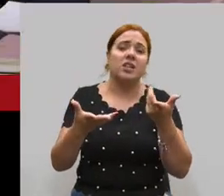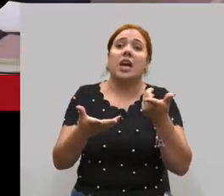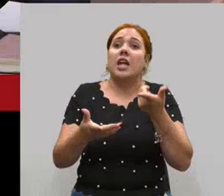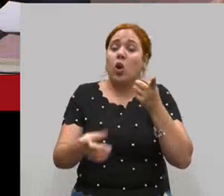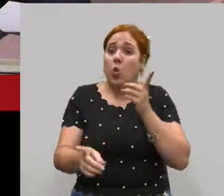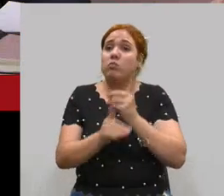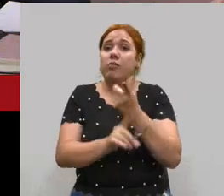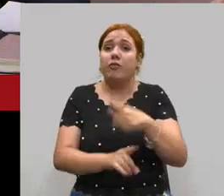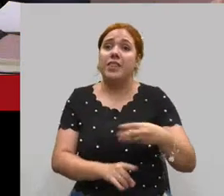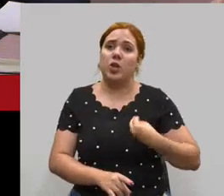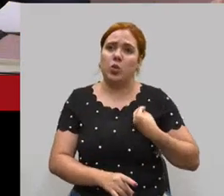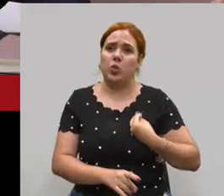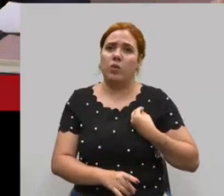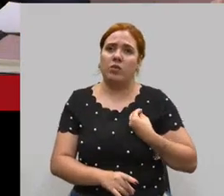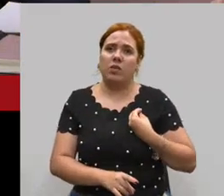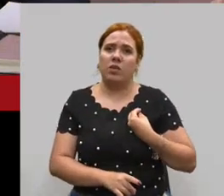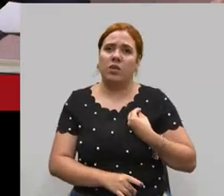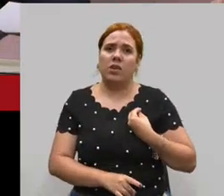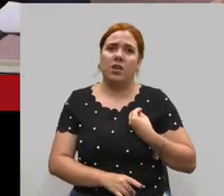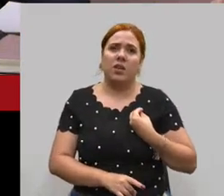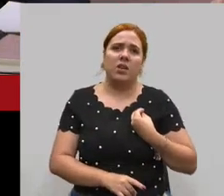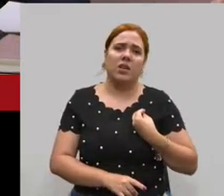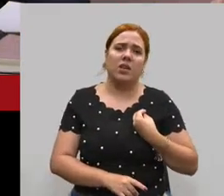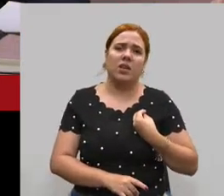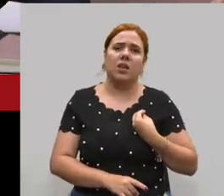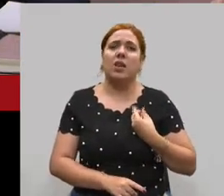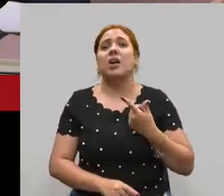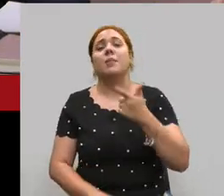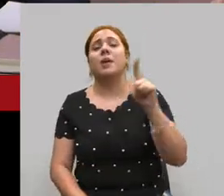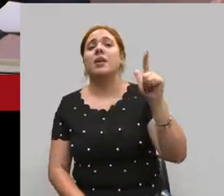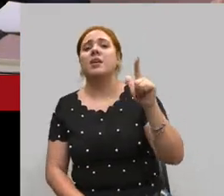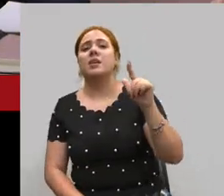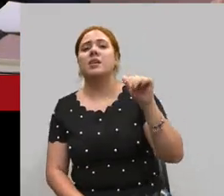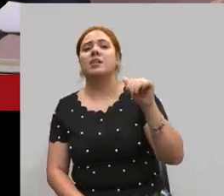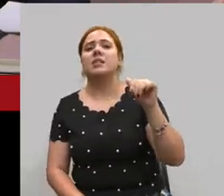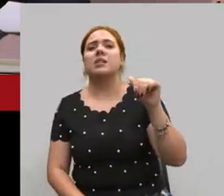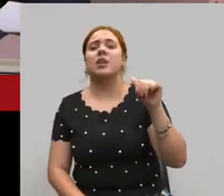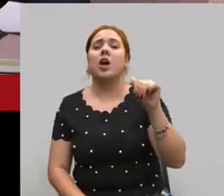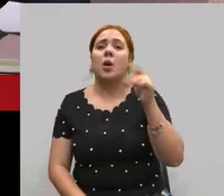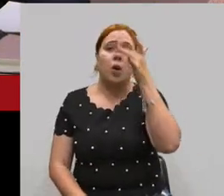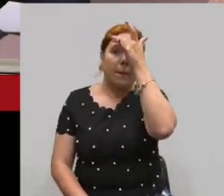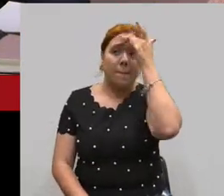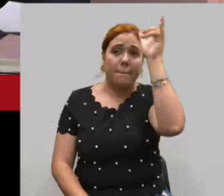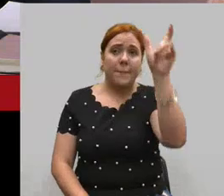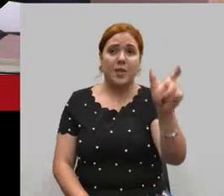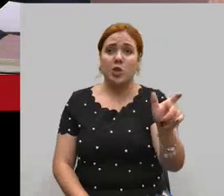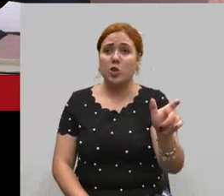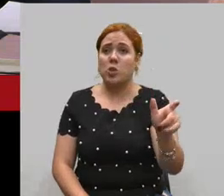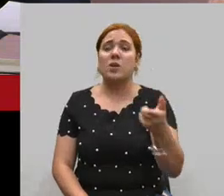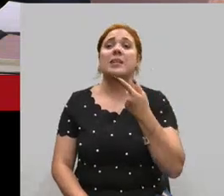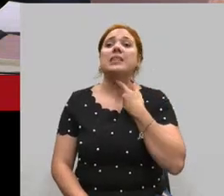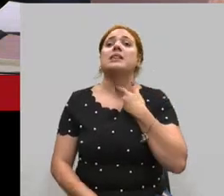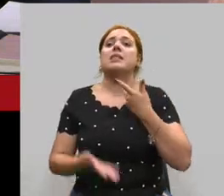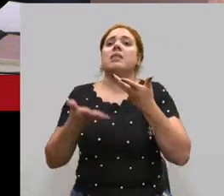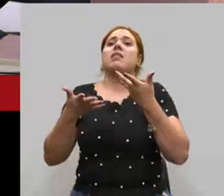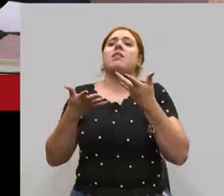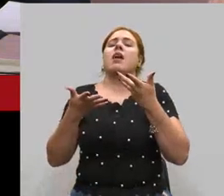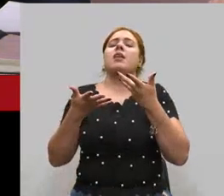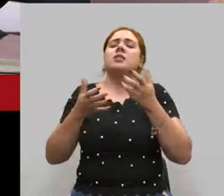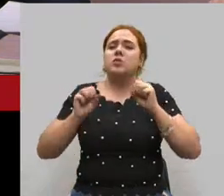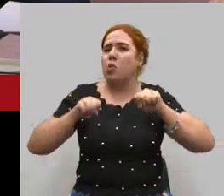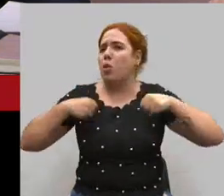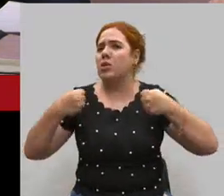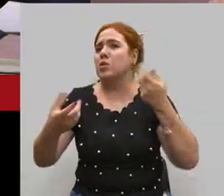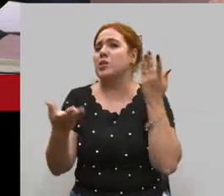além deles tem aqui o tondato tondato abraçou uma causa aqui para tirar as pessoas do sedentarismo e junto com a arara gente eu tenho